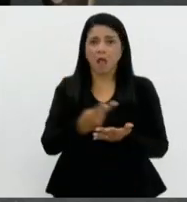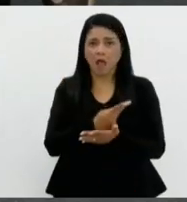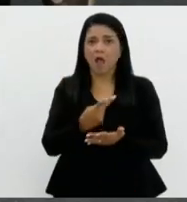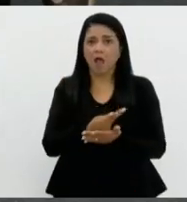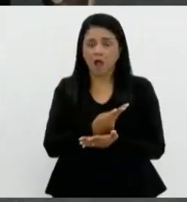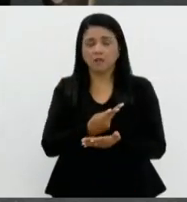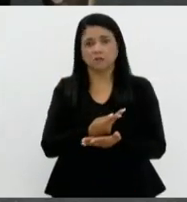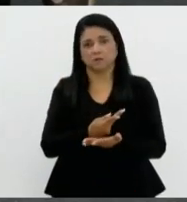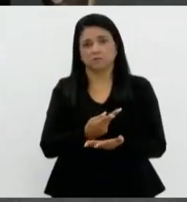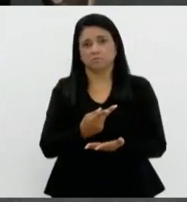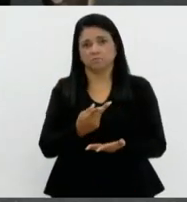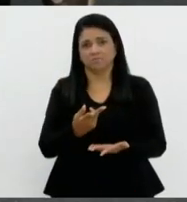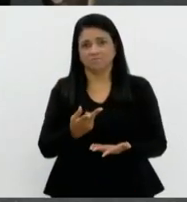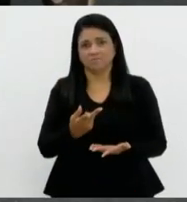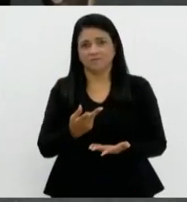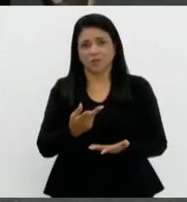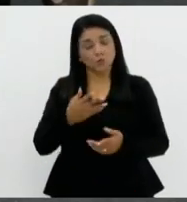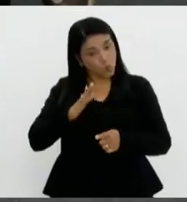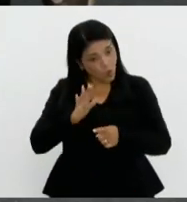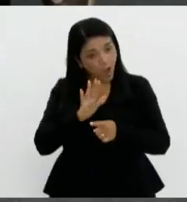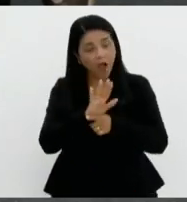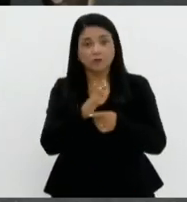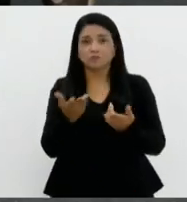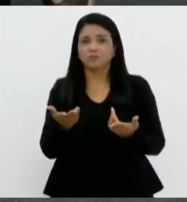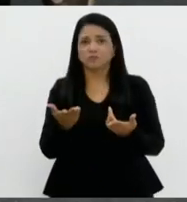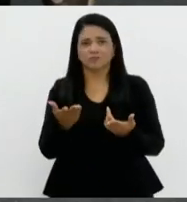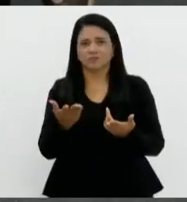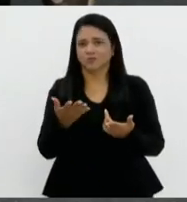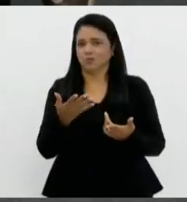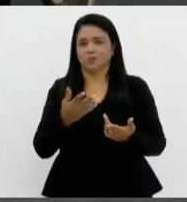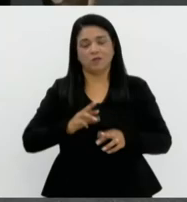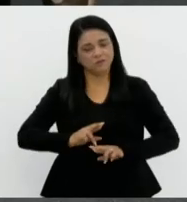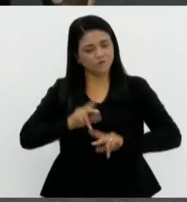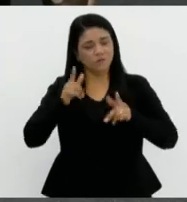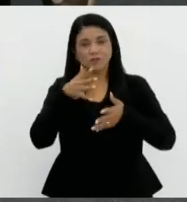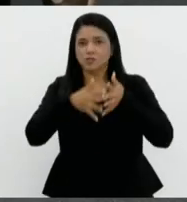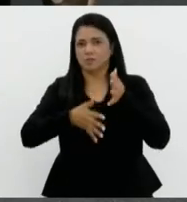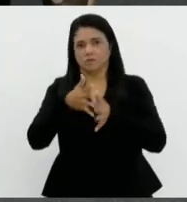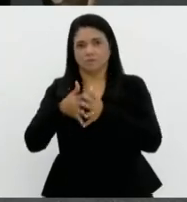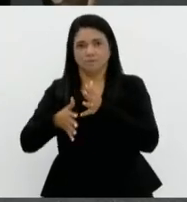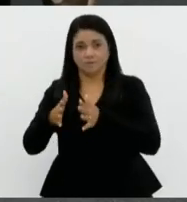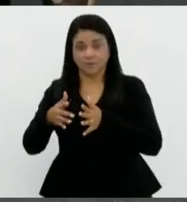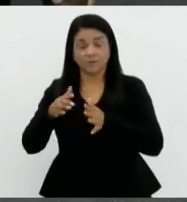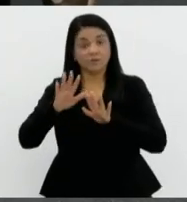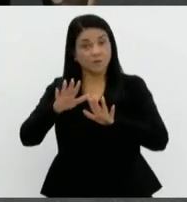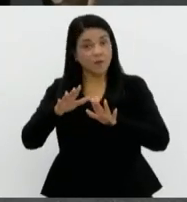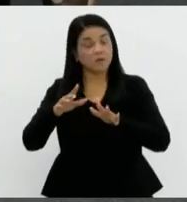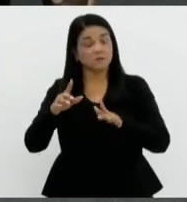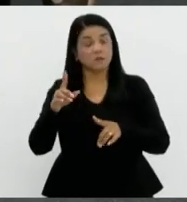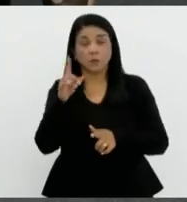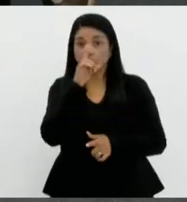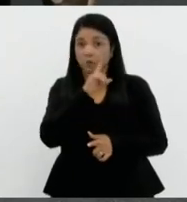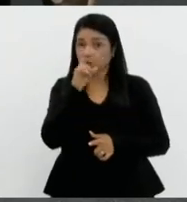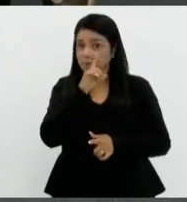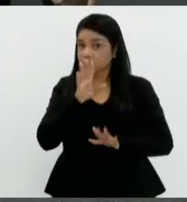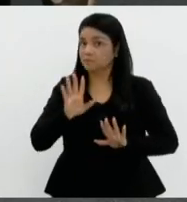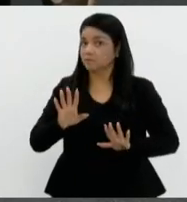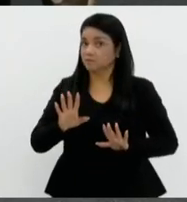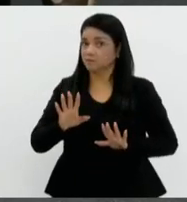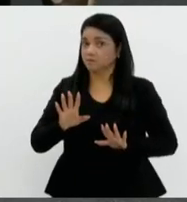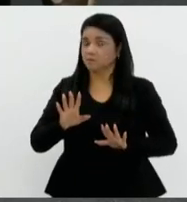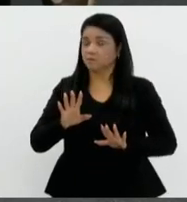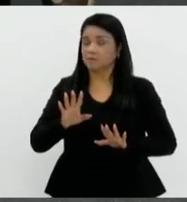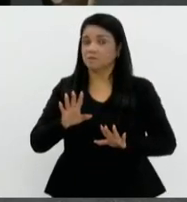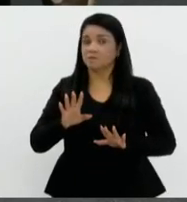fala equivocada, você está ajudando e não atrapalhando. Agora, é claro que há um equívoco muito grande,